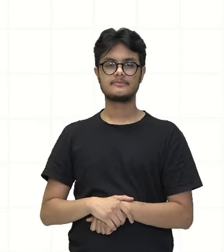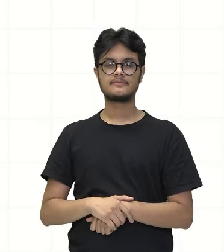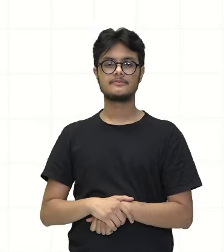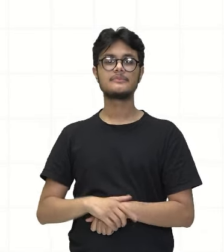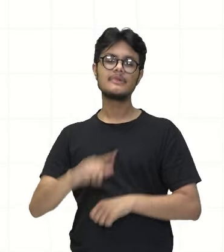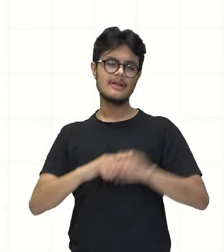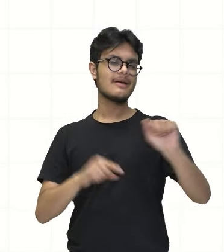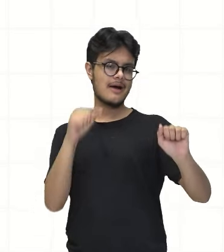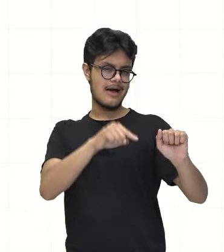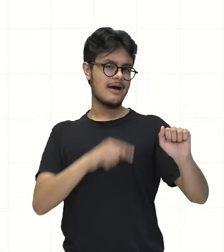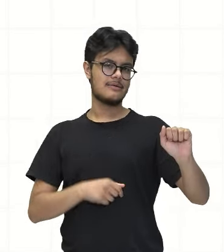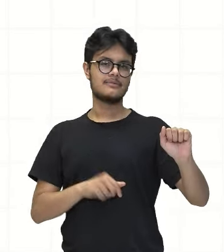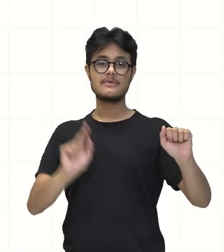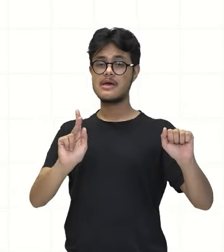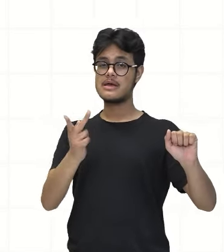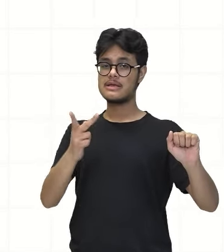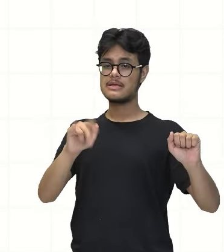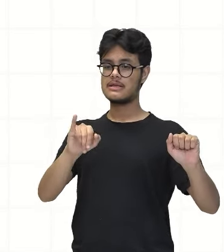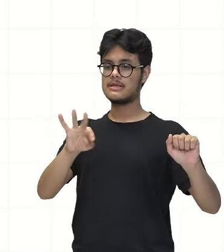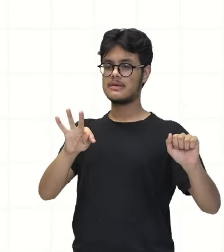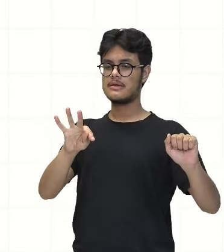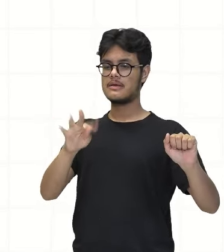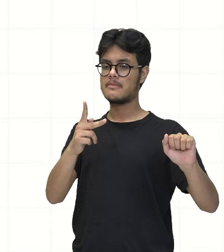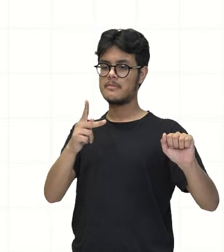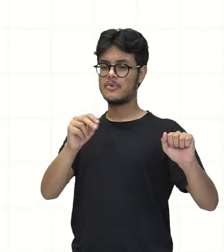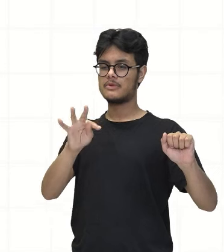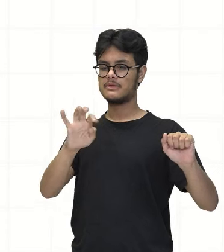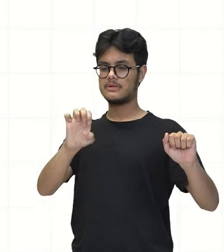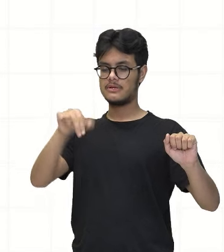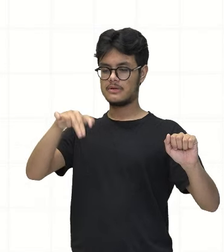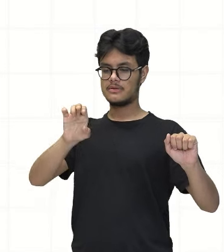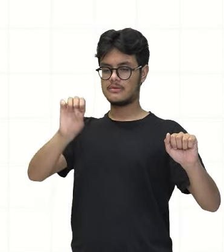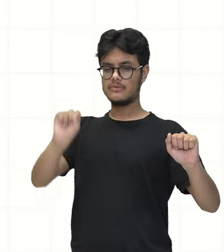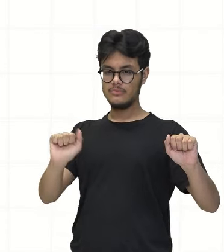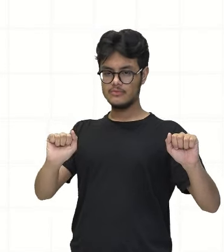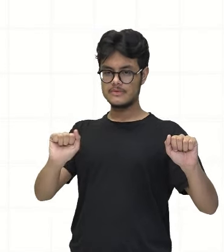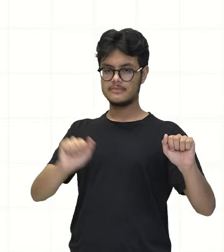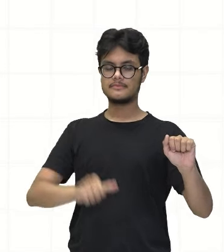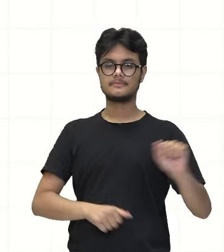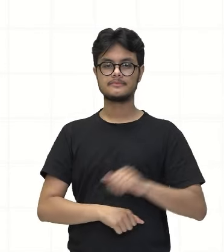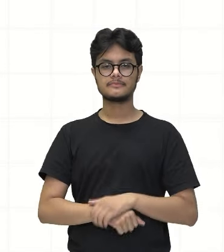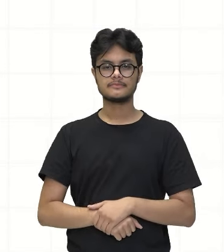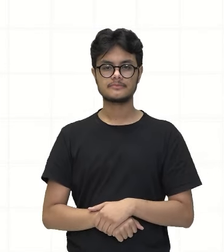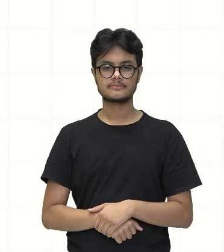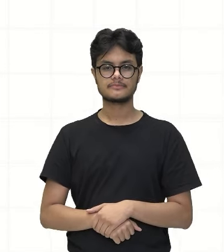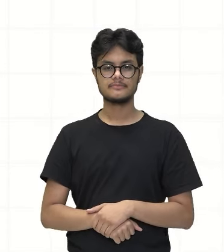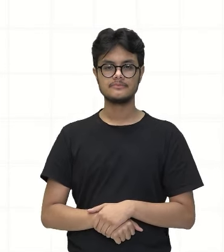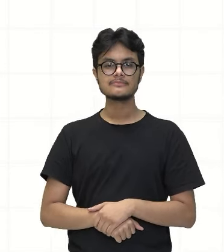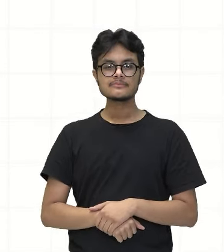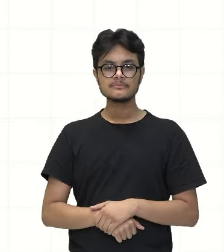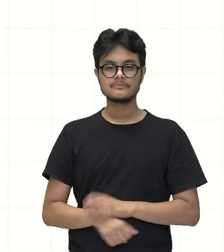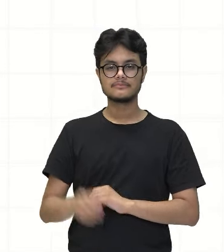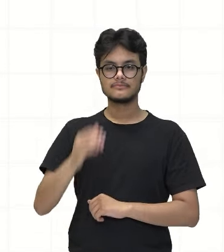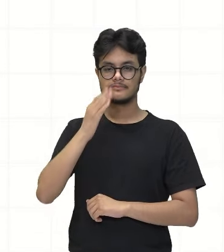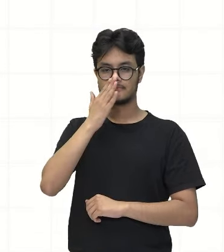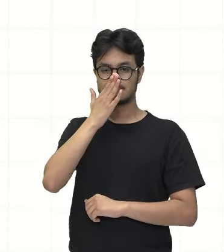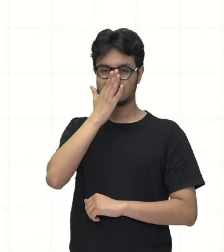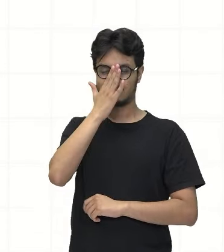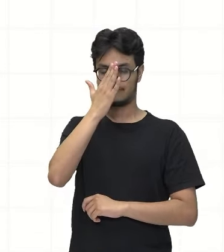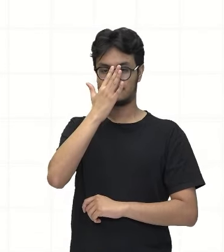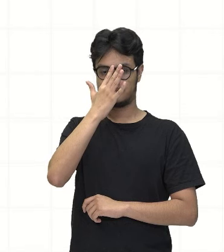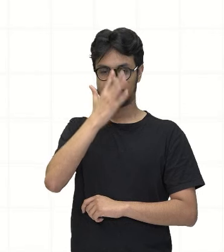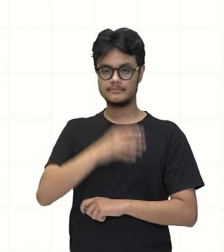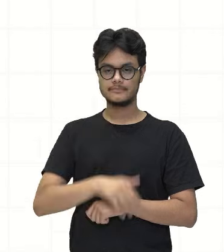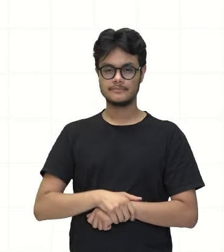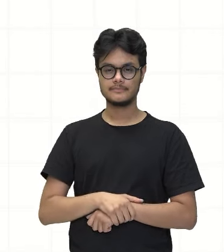100 quilômetros. Então, o 100 é a hipotenusa A, né? Deixa eu colocar aqui de vermelho. A